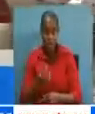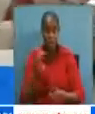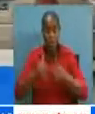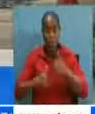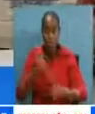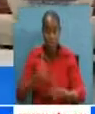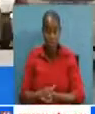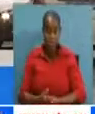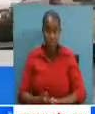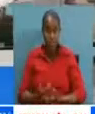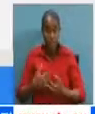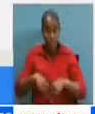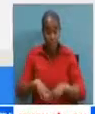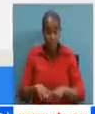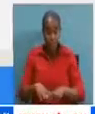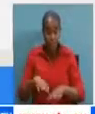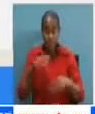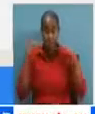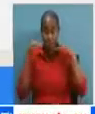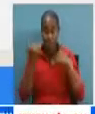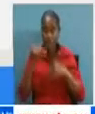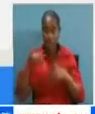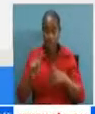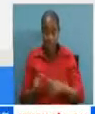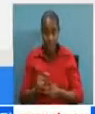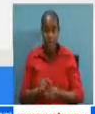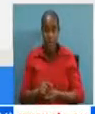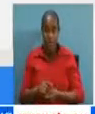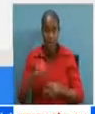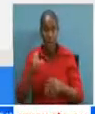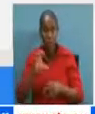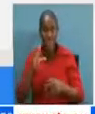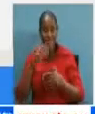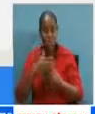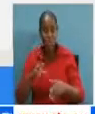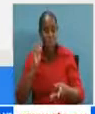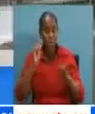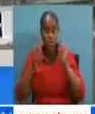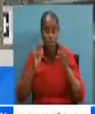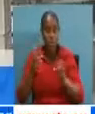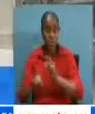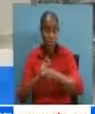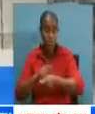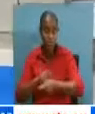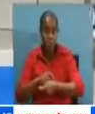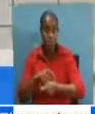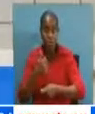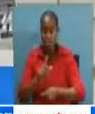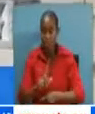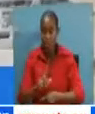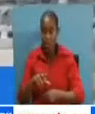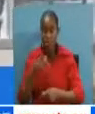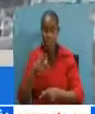concorrência no entanto conforma e nem a conjuntura no sector da indústria transformadora é desfavorável elucidando que o